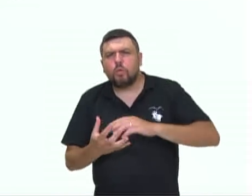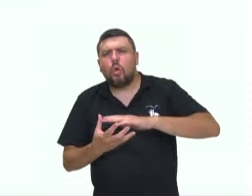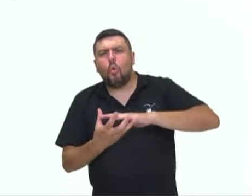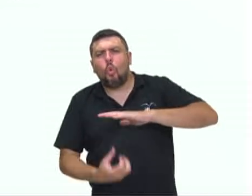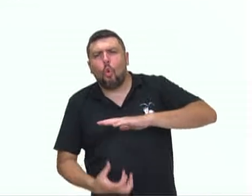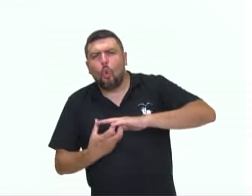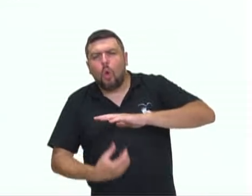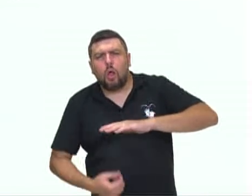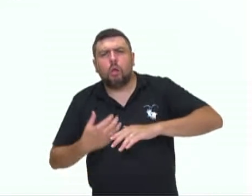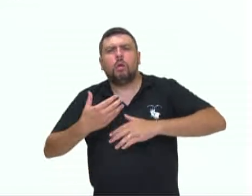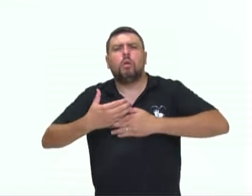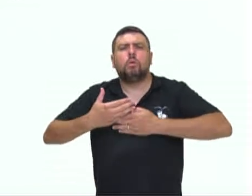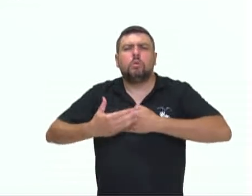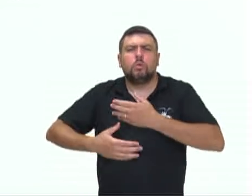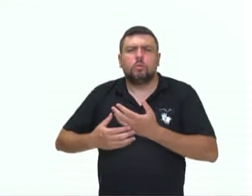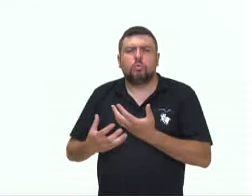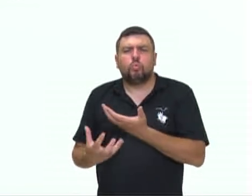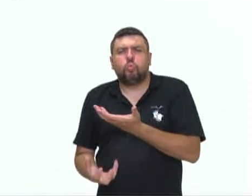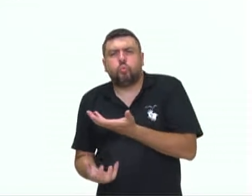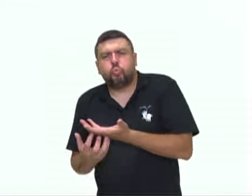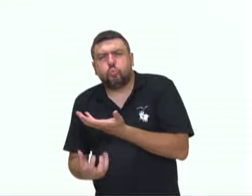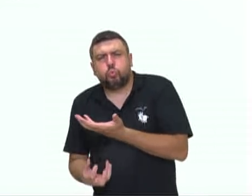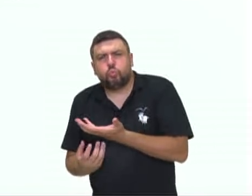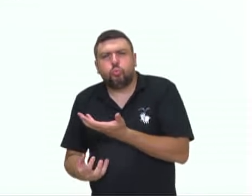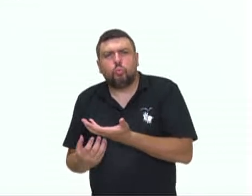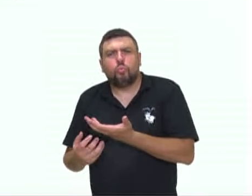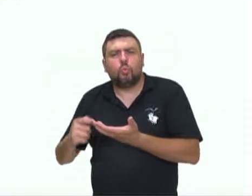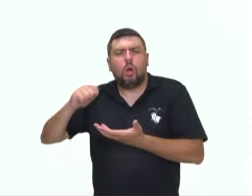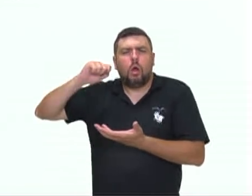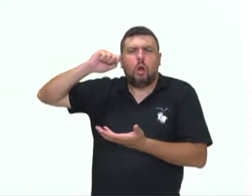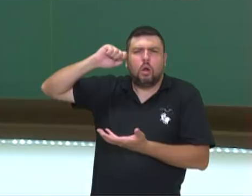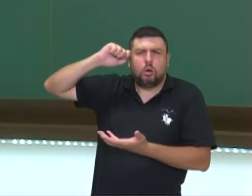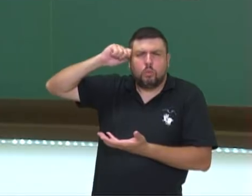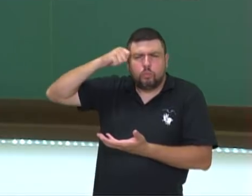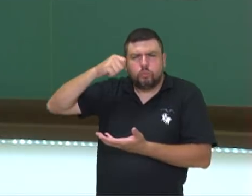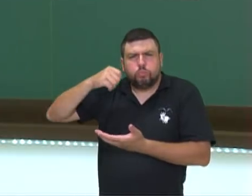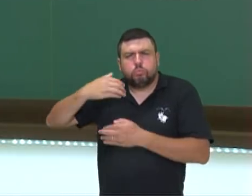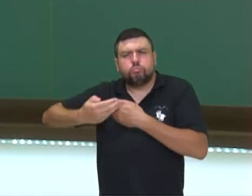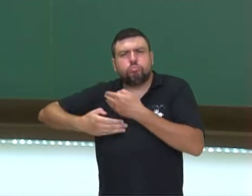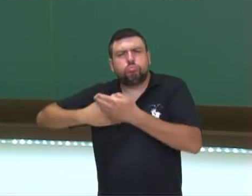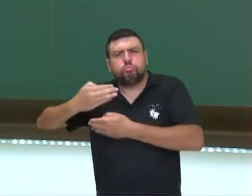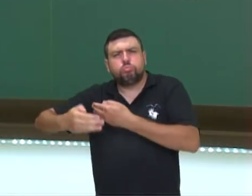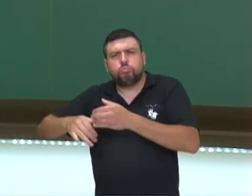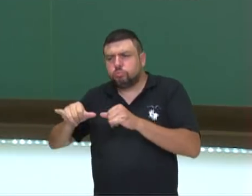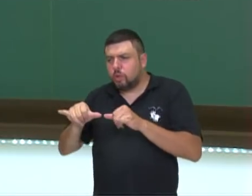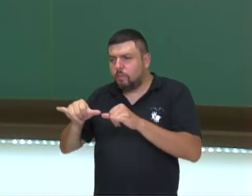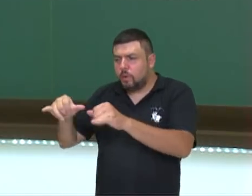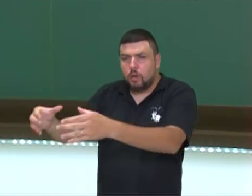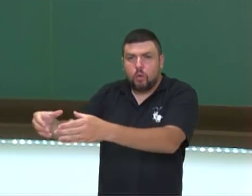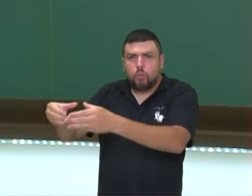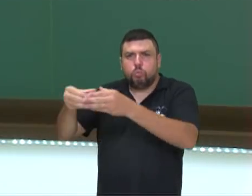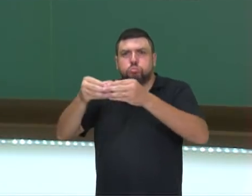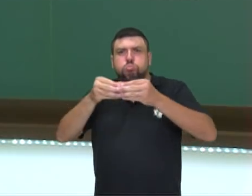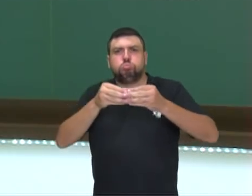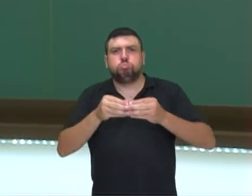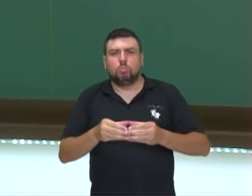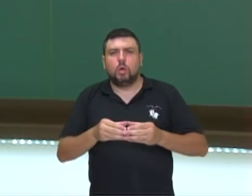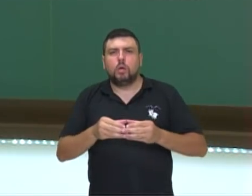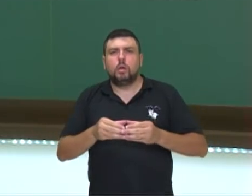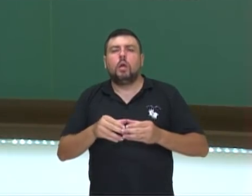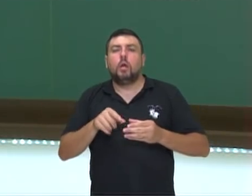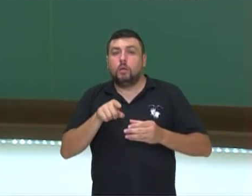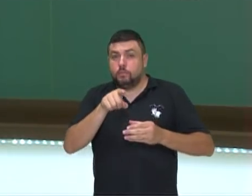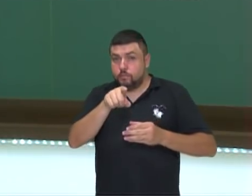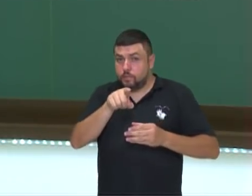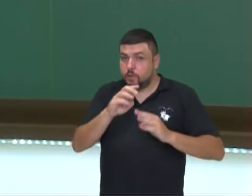secagem, a torra, depois ele é moído. Existe um processo de transformação. Então, normalmente você consome o café aí na